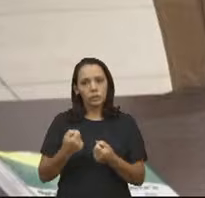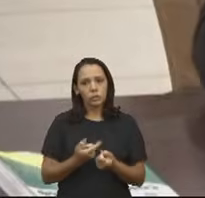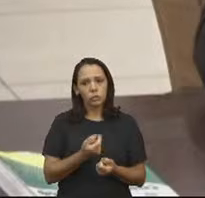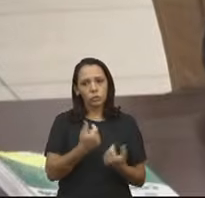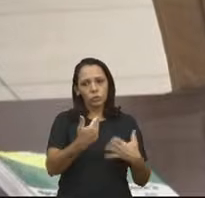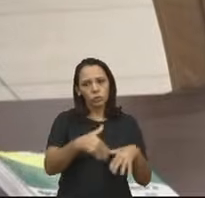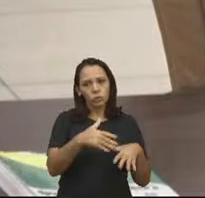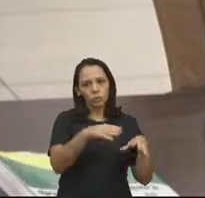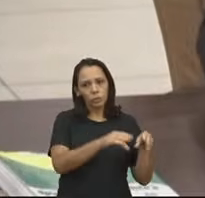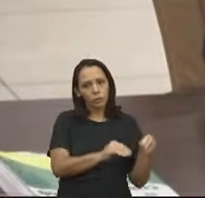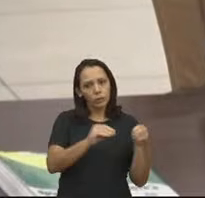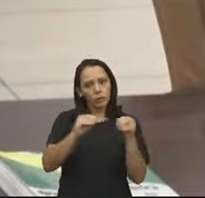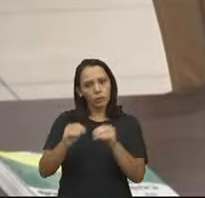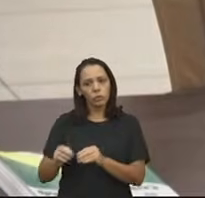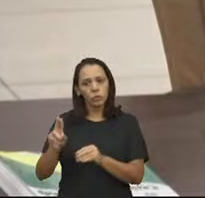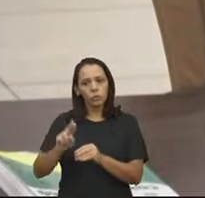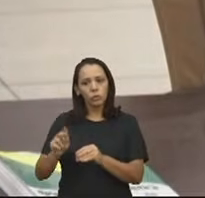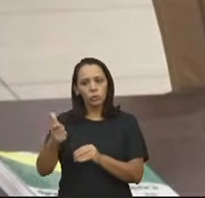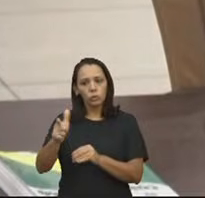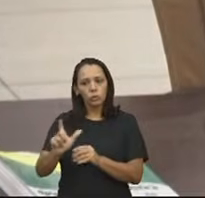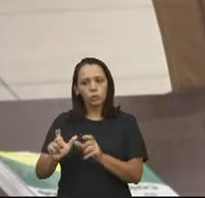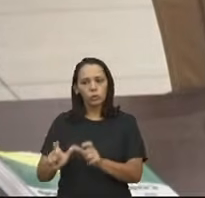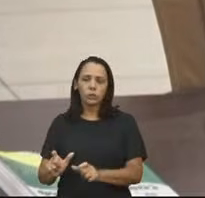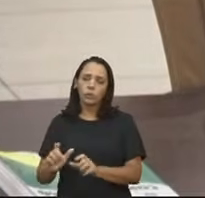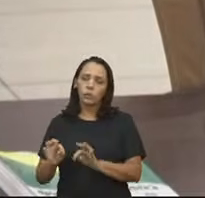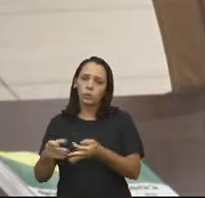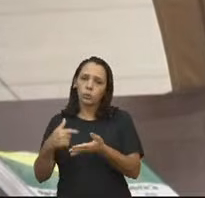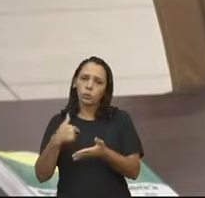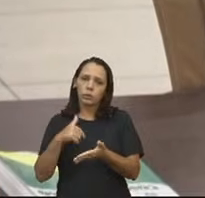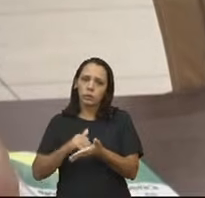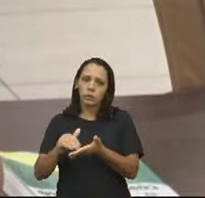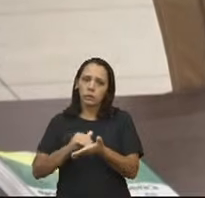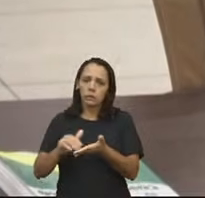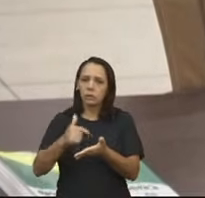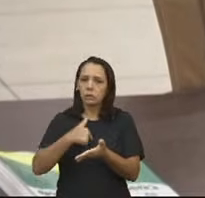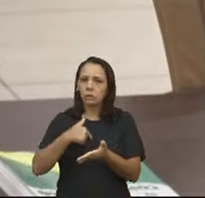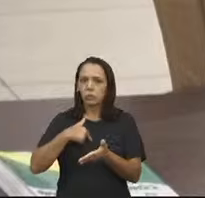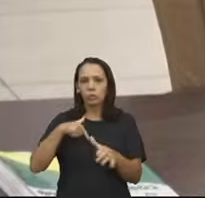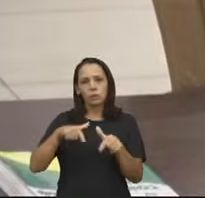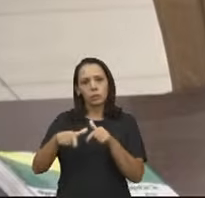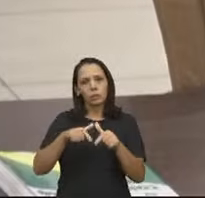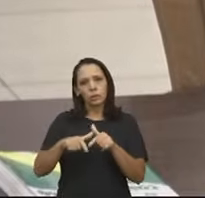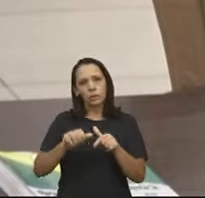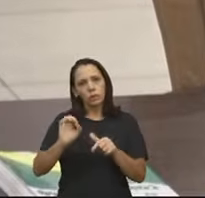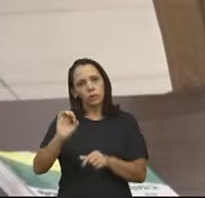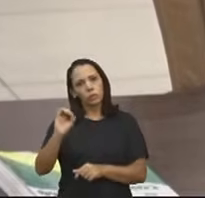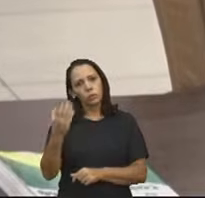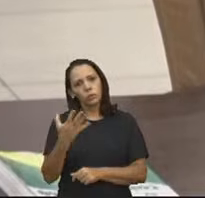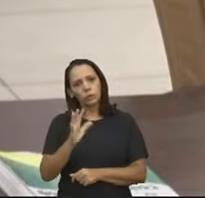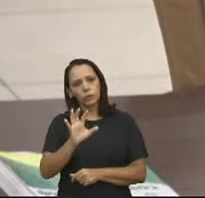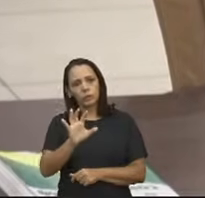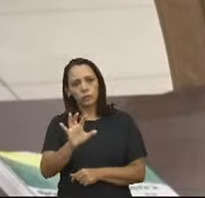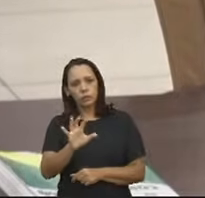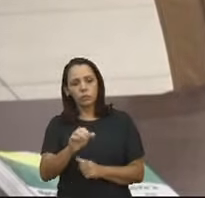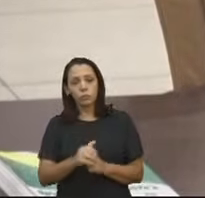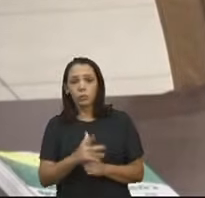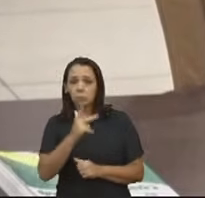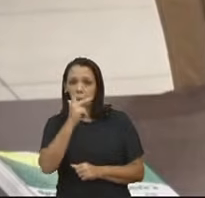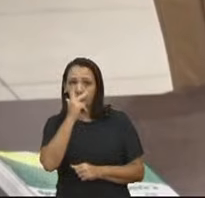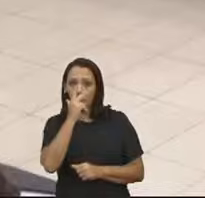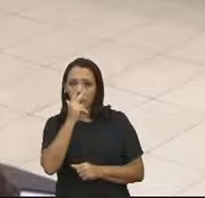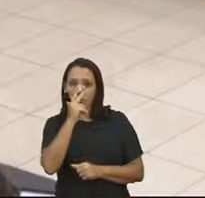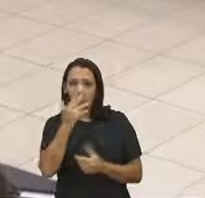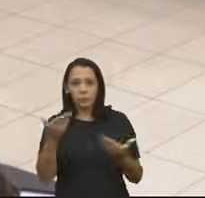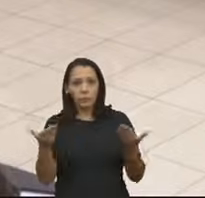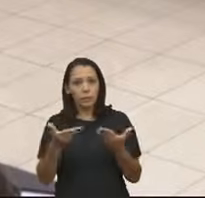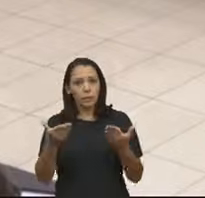suplementação. Pelo menos em todas as secretarias que eu passei, era isso que acontecia, tá? Me parece que não no caso